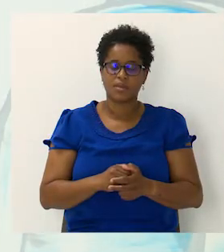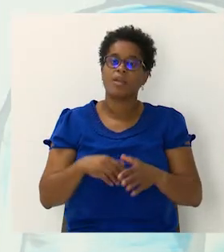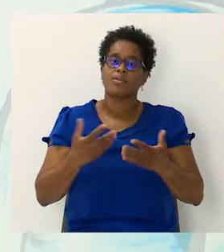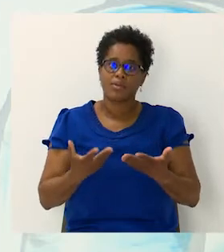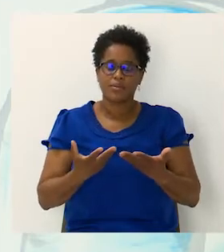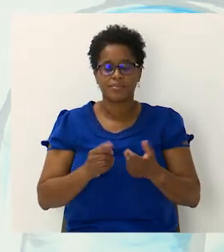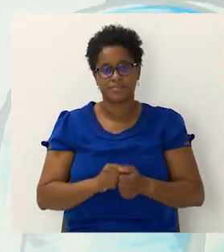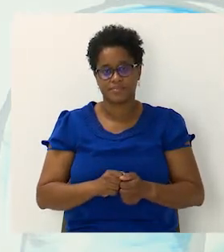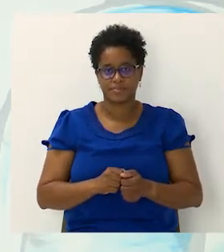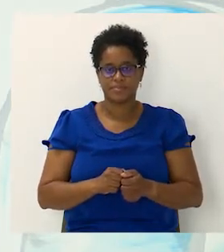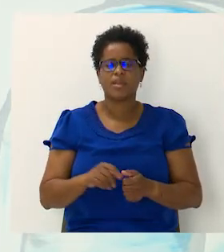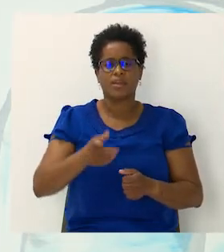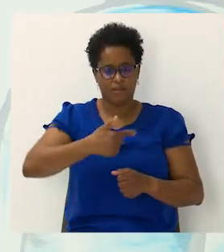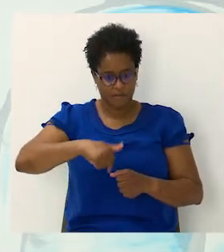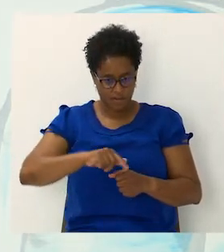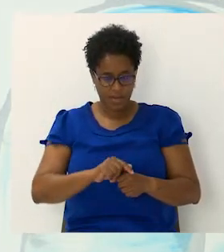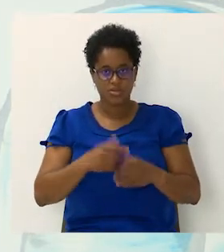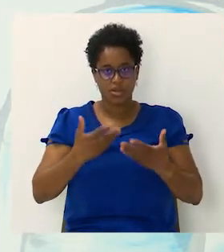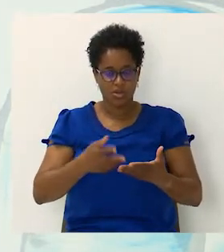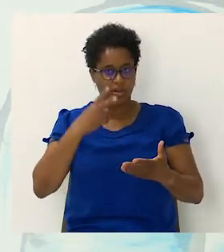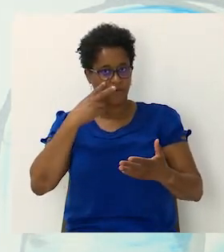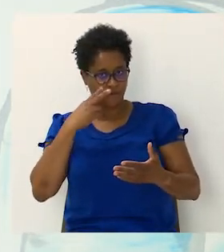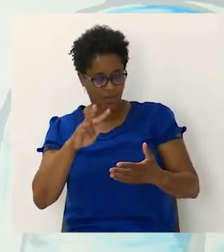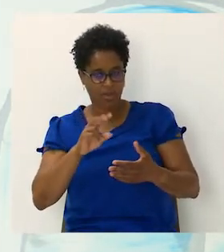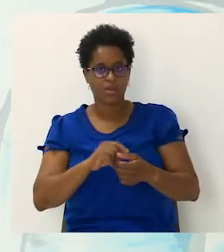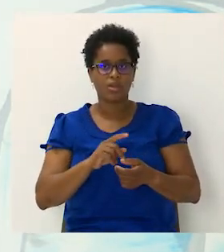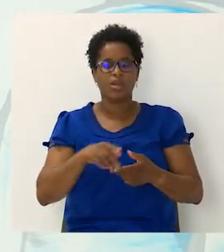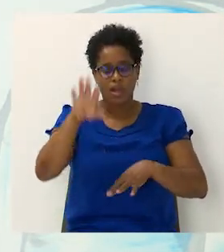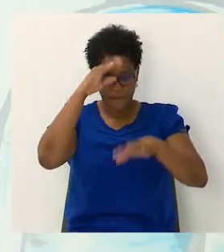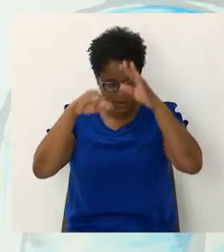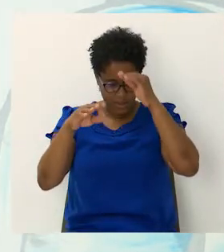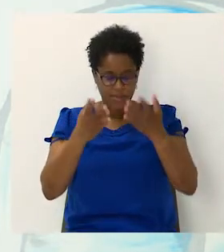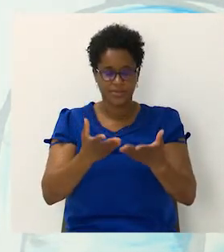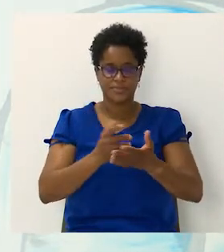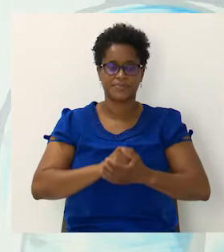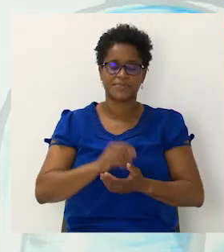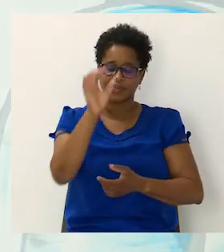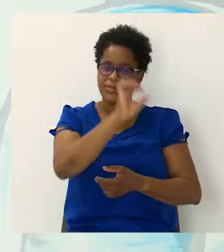Pois, vamos então verificar as aprendizagens.